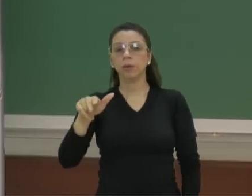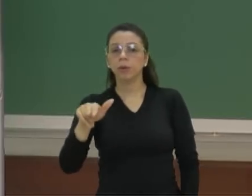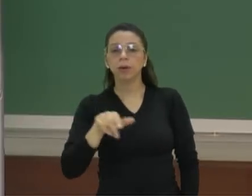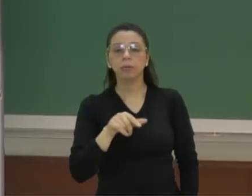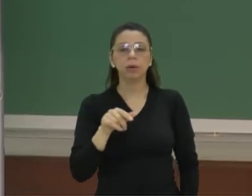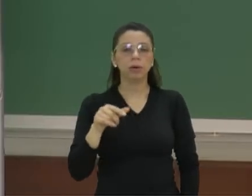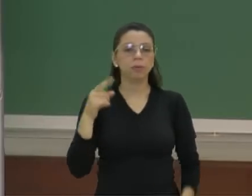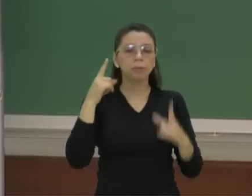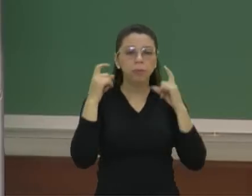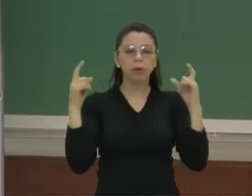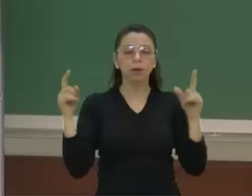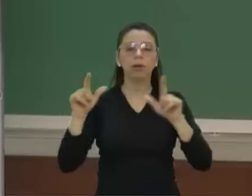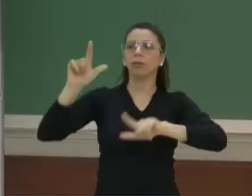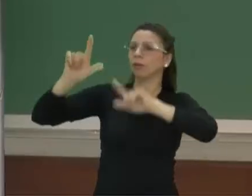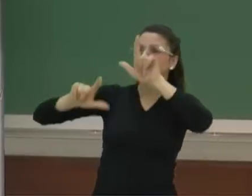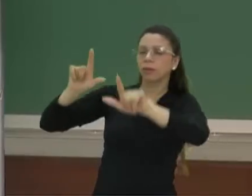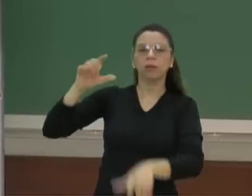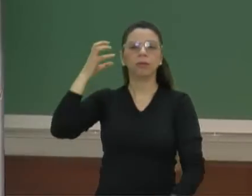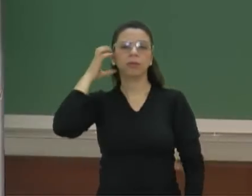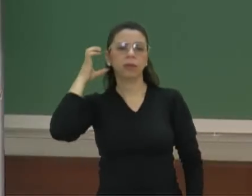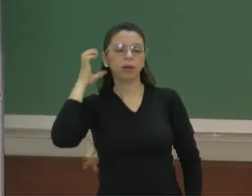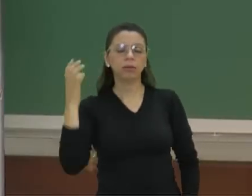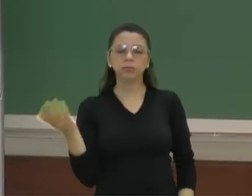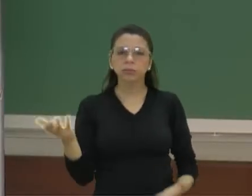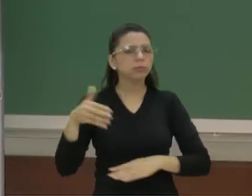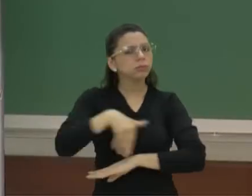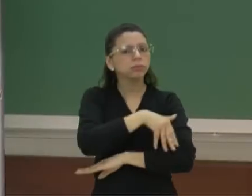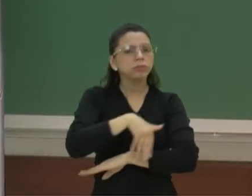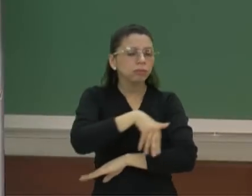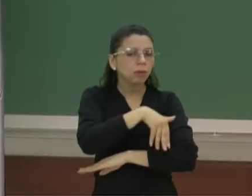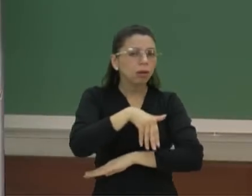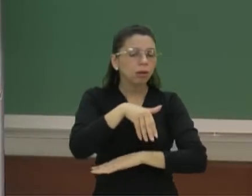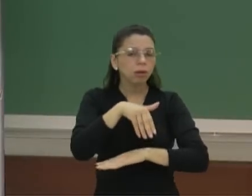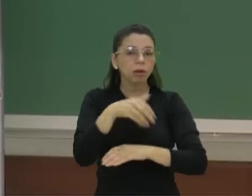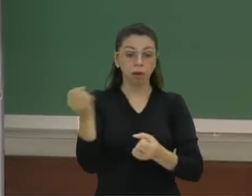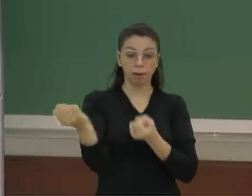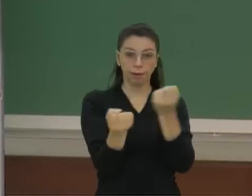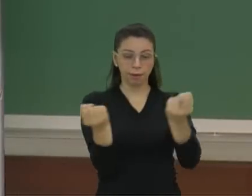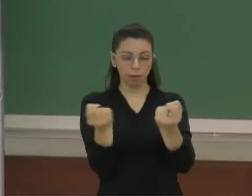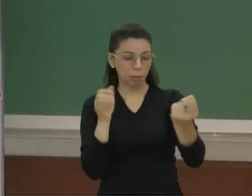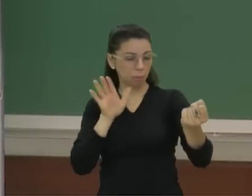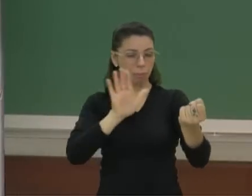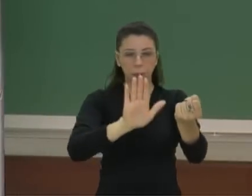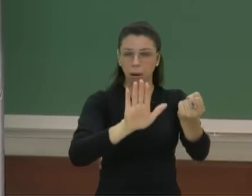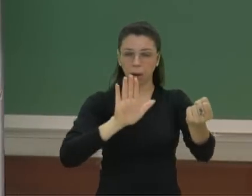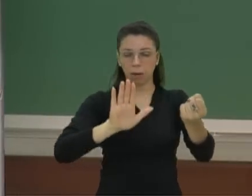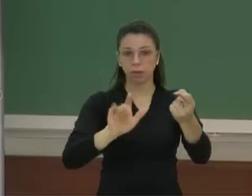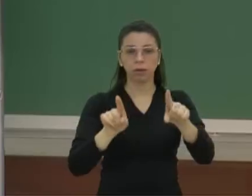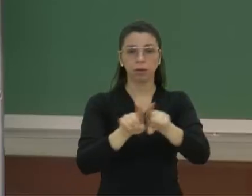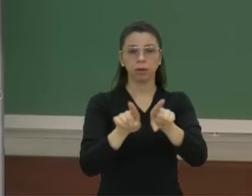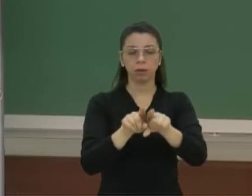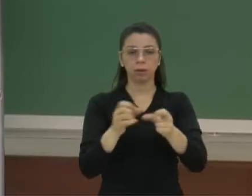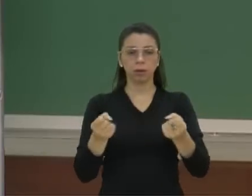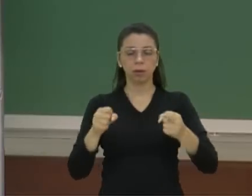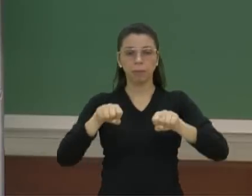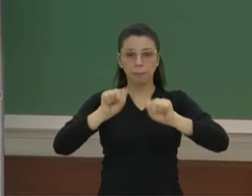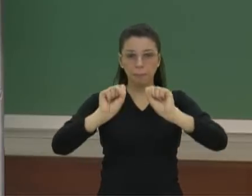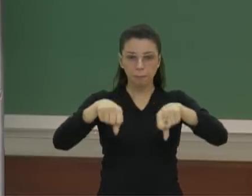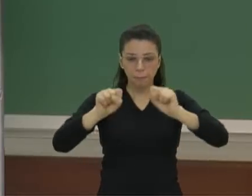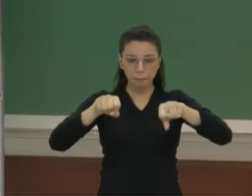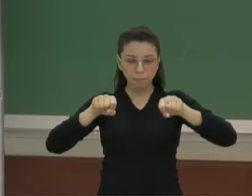trabalhar, televisão, rádio. E nas ruas? Buzina de carro, freada de uma